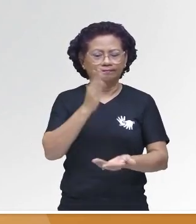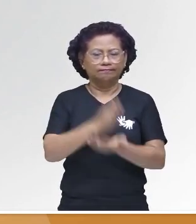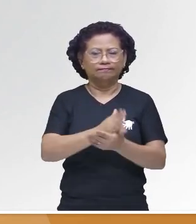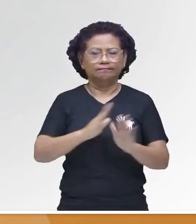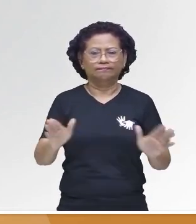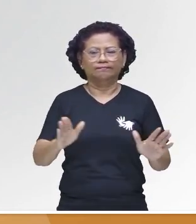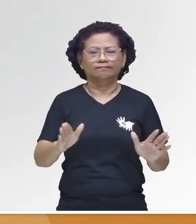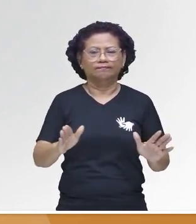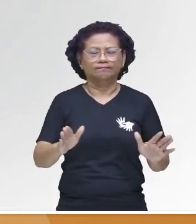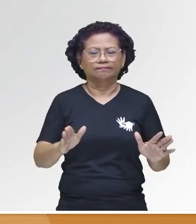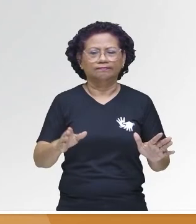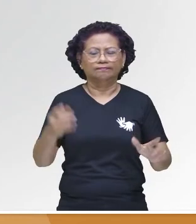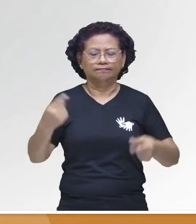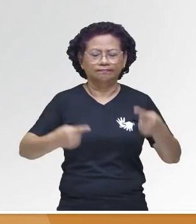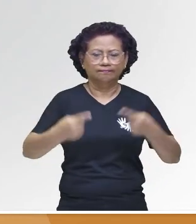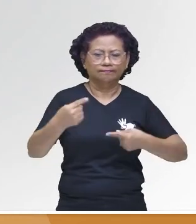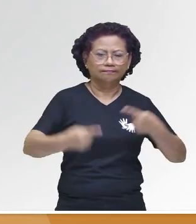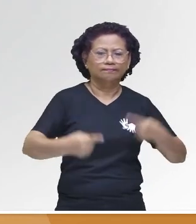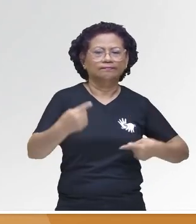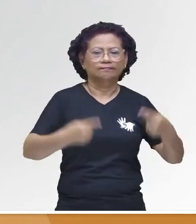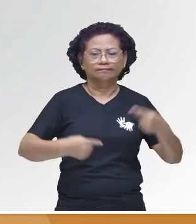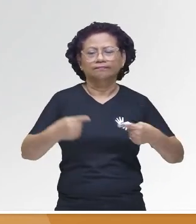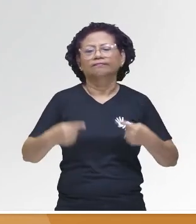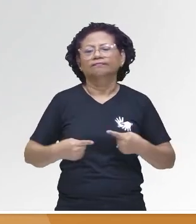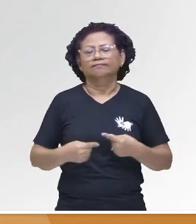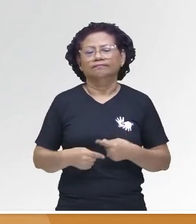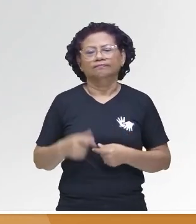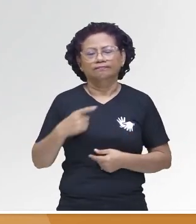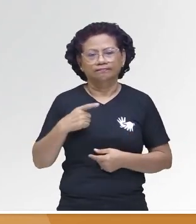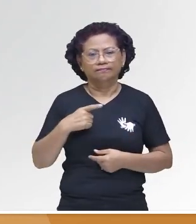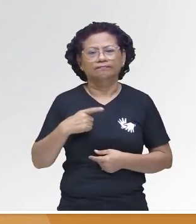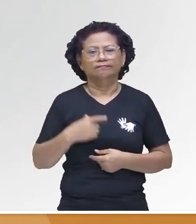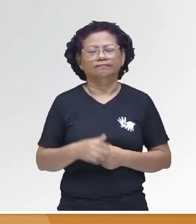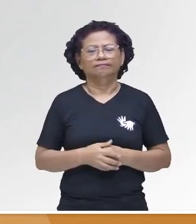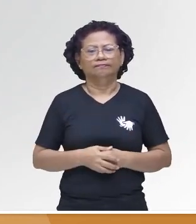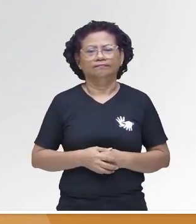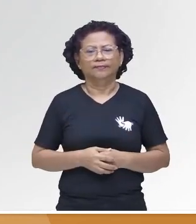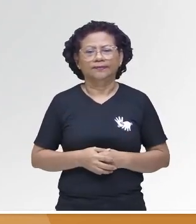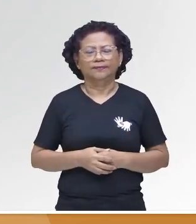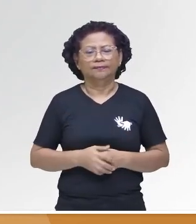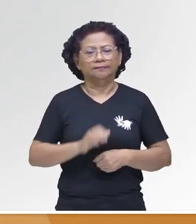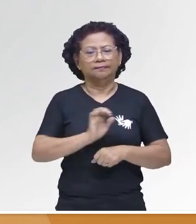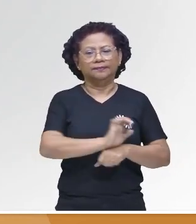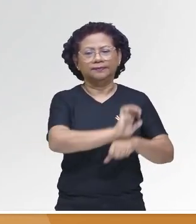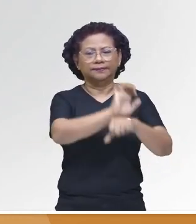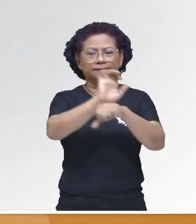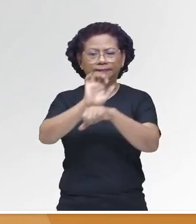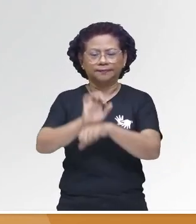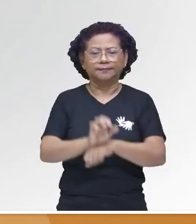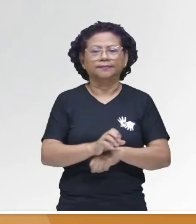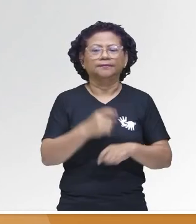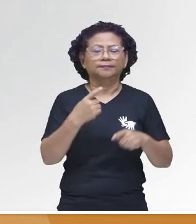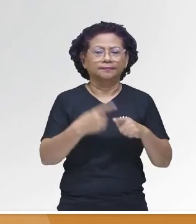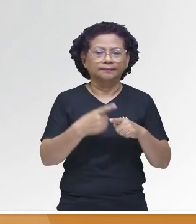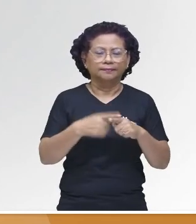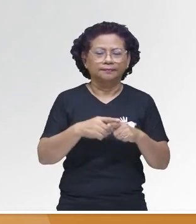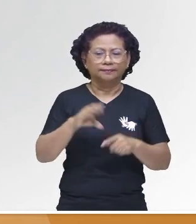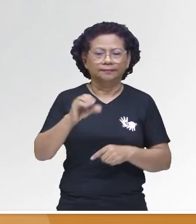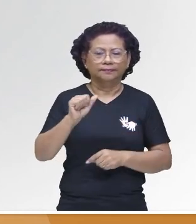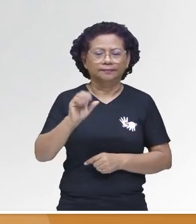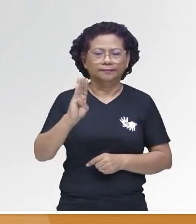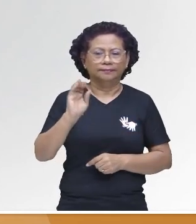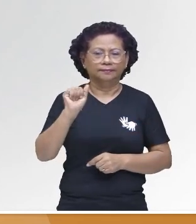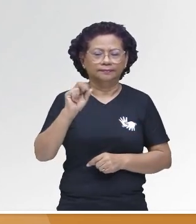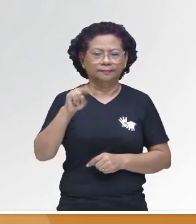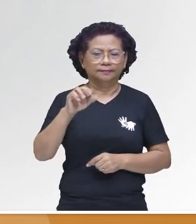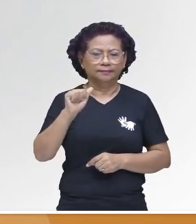esse risco de fragmentação era muito grande, porque a cabanagem, em determinado momento, pensou em